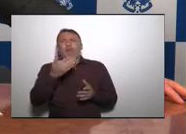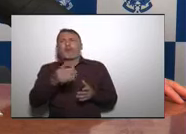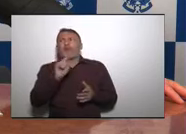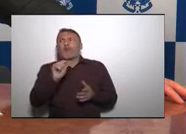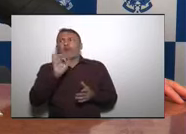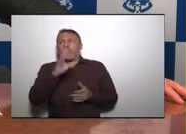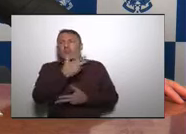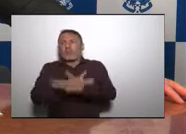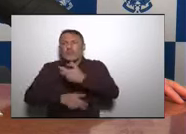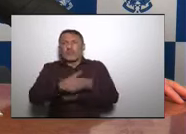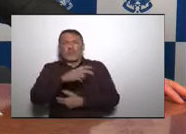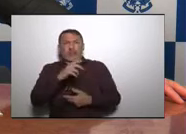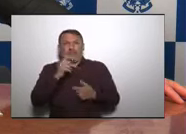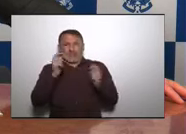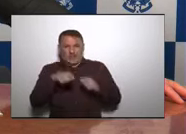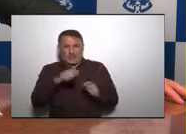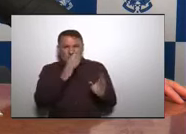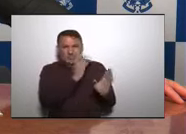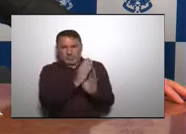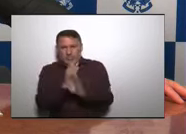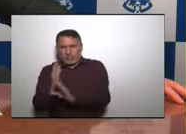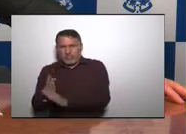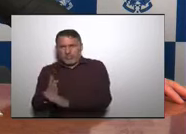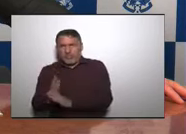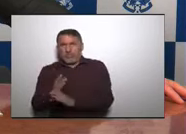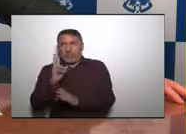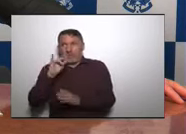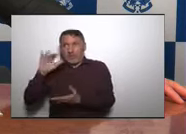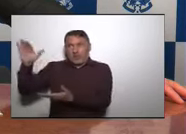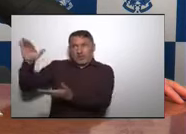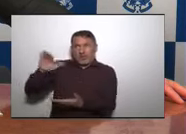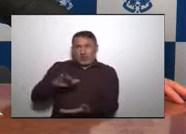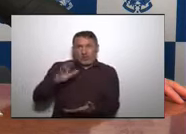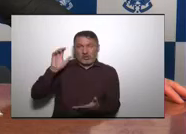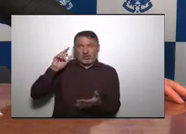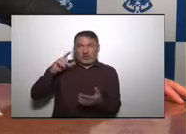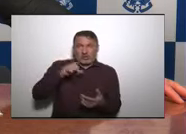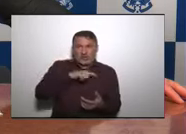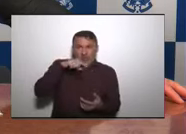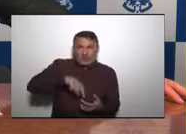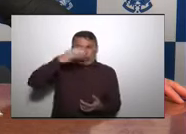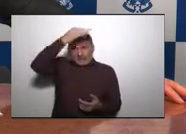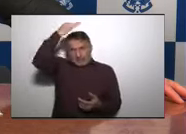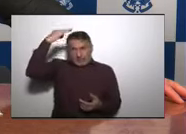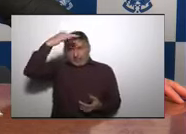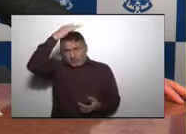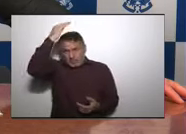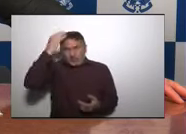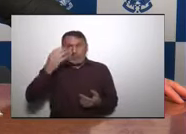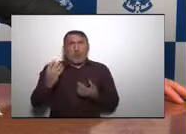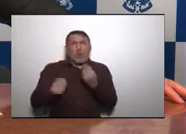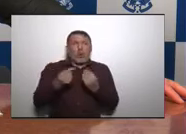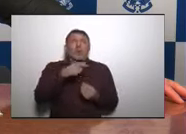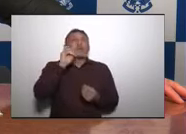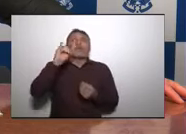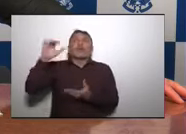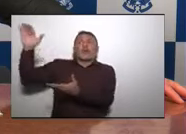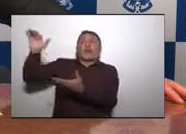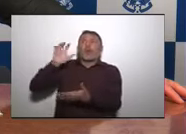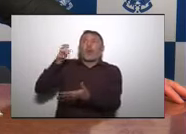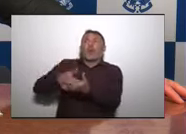testes, garantir que esses testes vão chegar aqui ao nosso estado. Então, o estado já tem uma alternativa em relação a